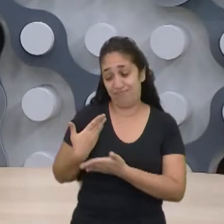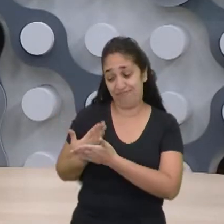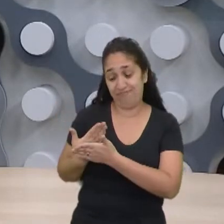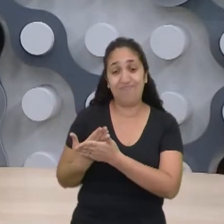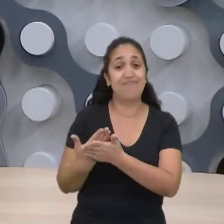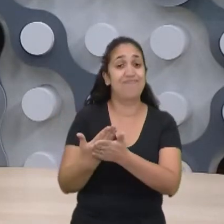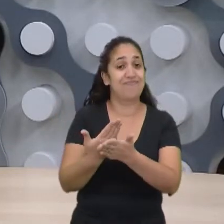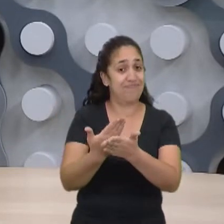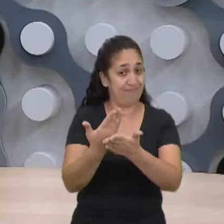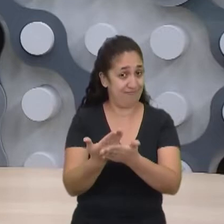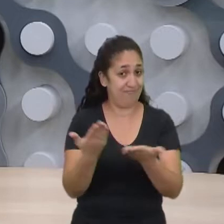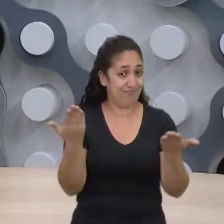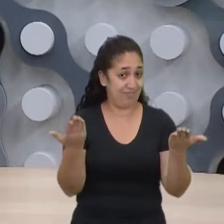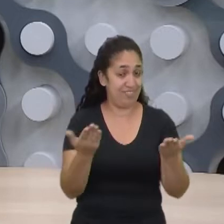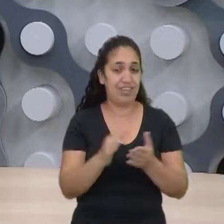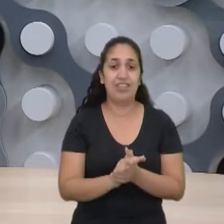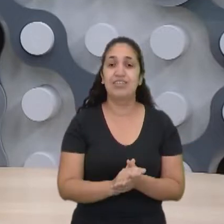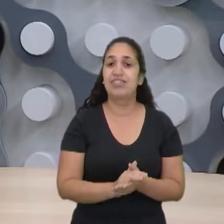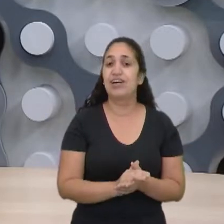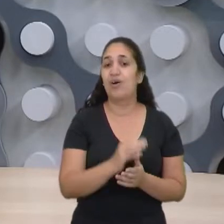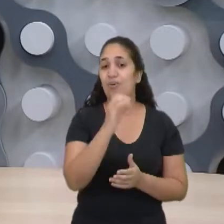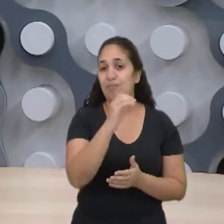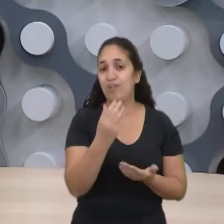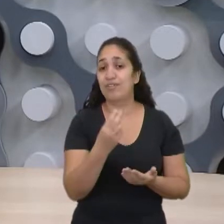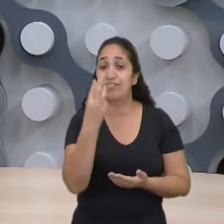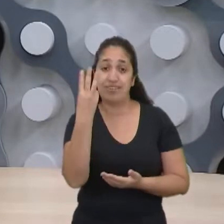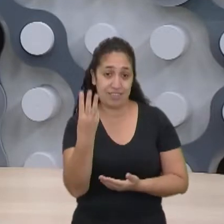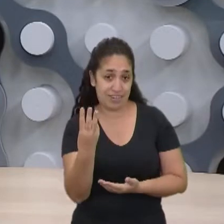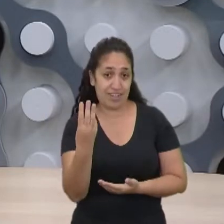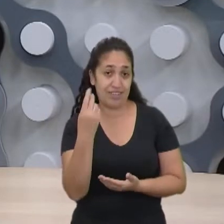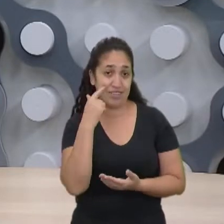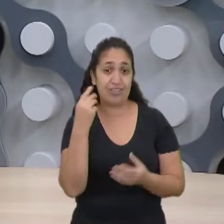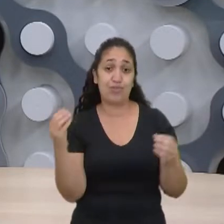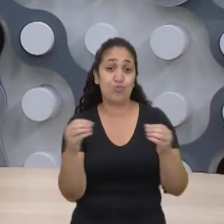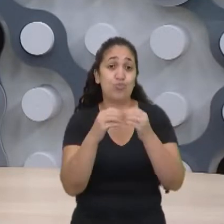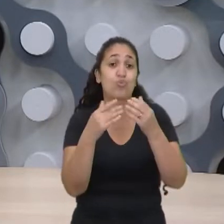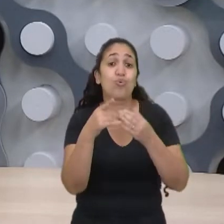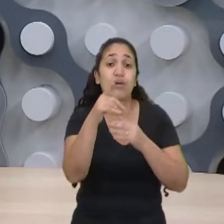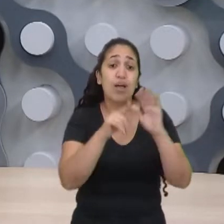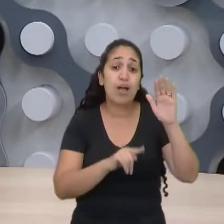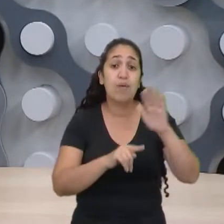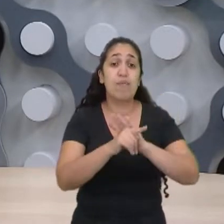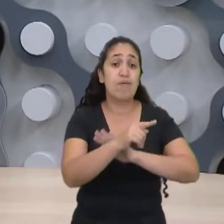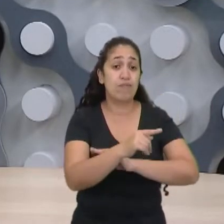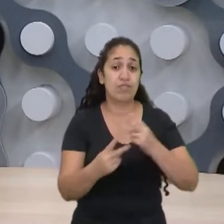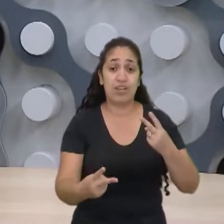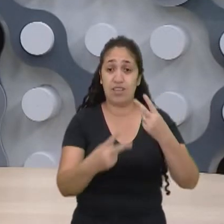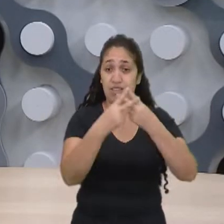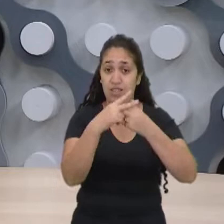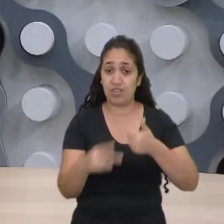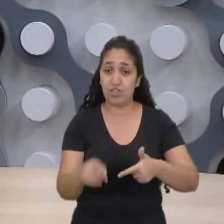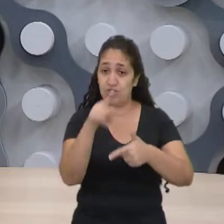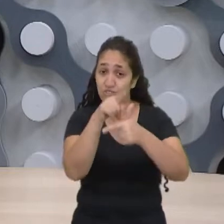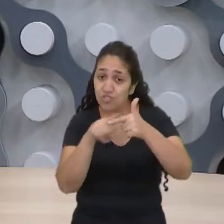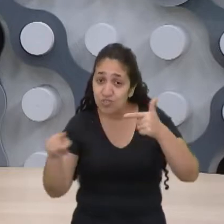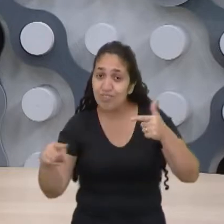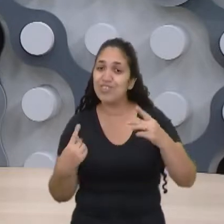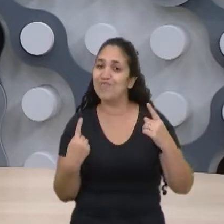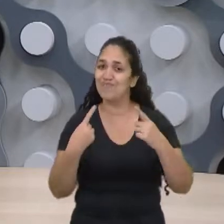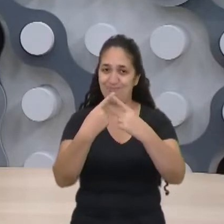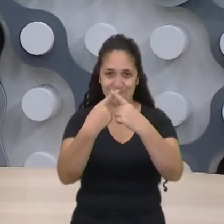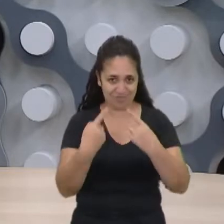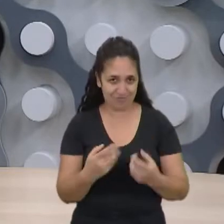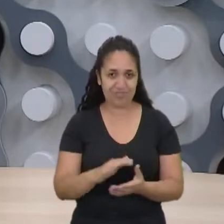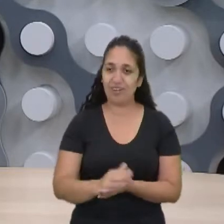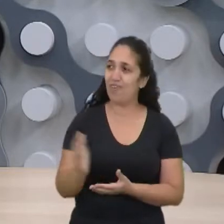aí, deste componente 3 aí, né, que faz parte aí do aprofundamento aí, hashtag quem divide multiplica.